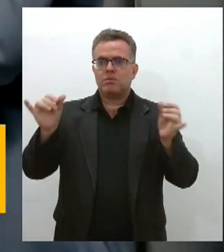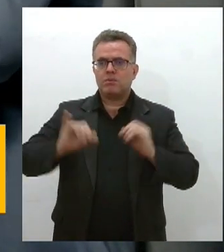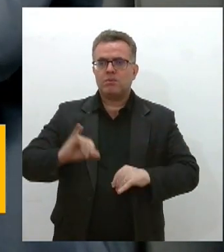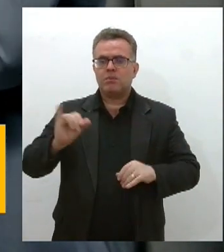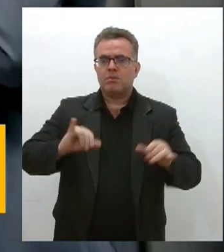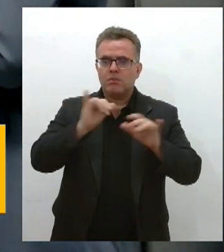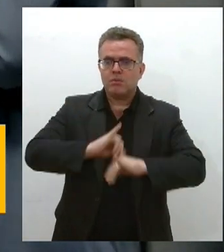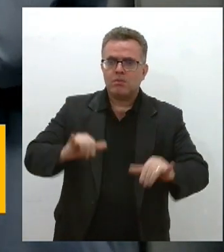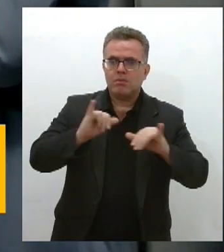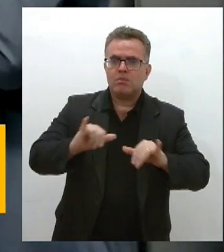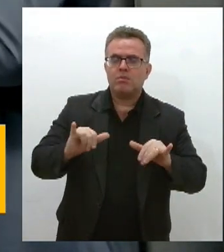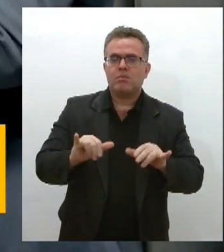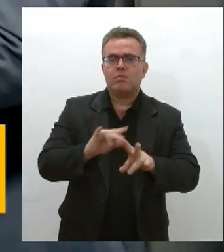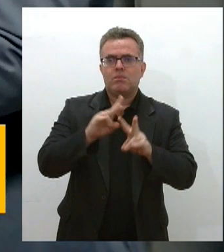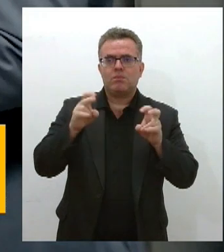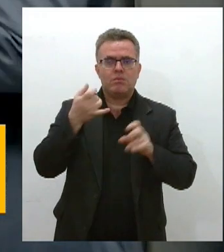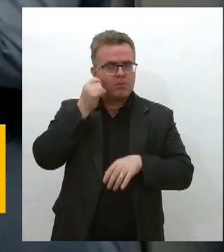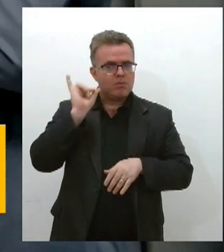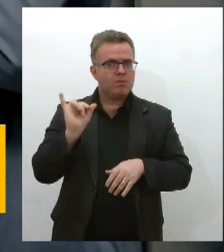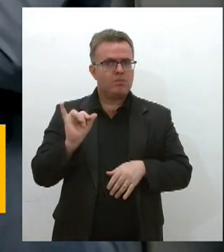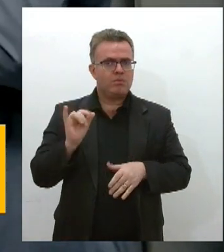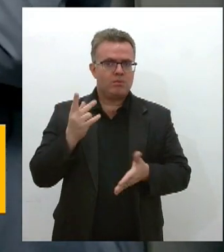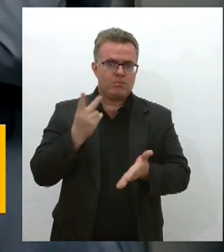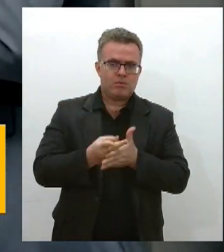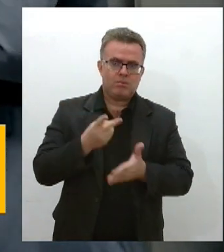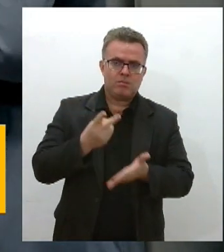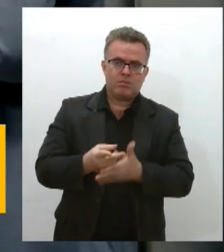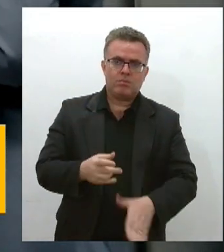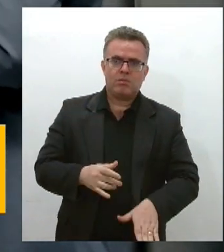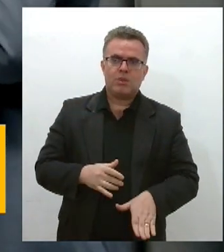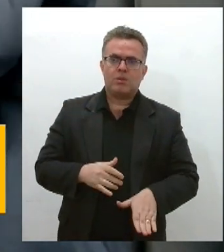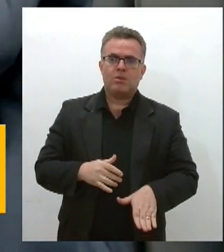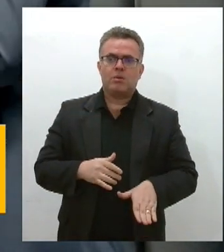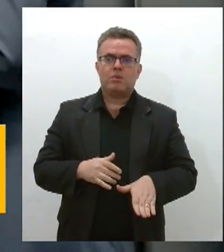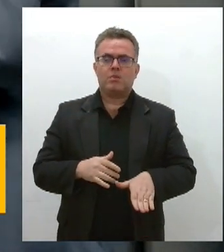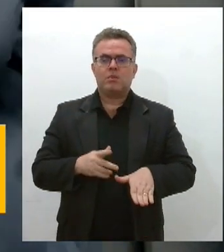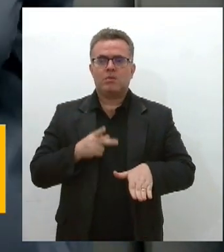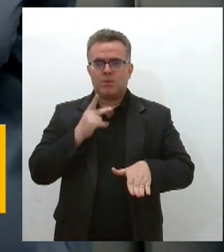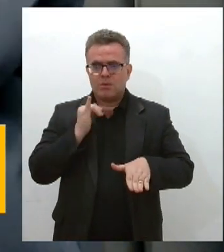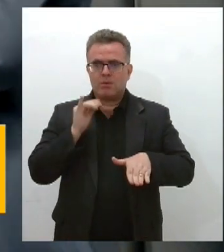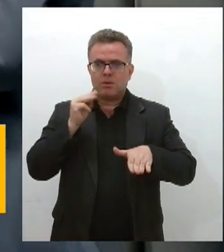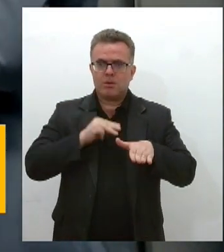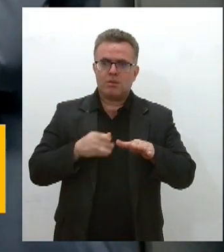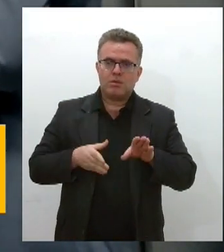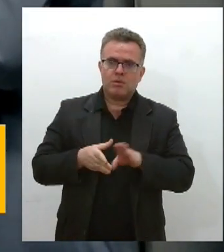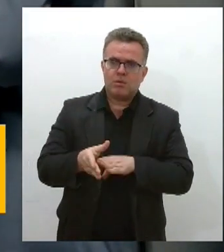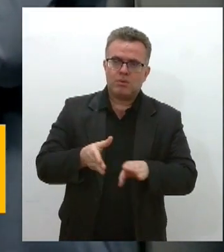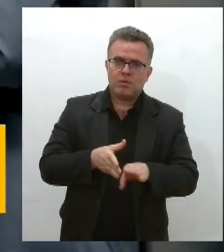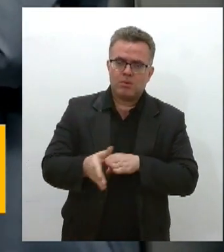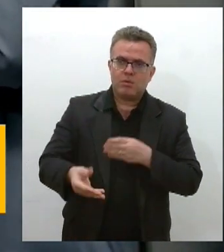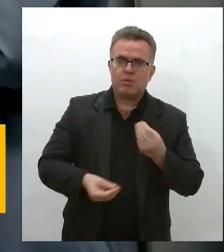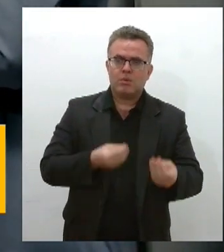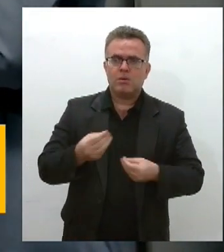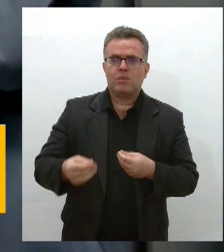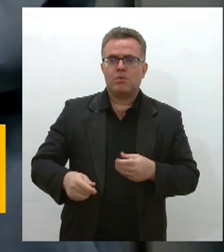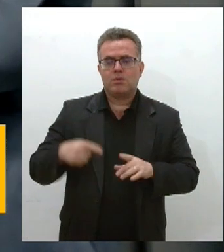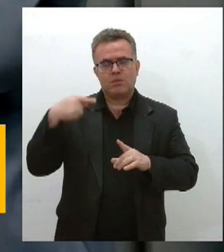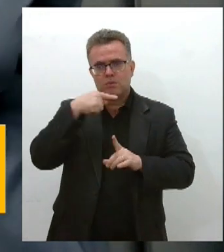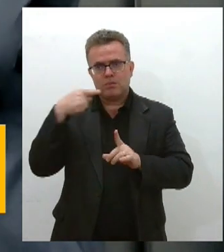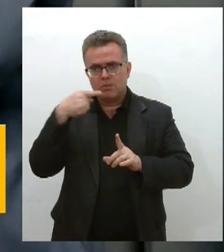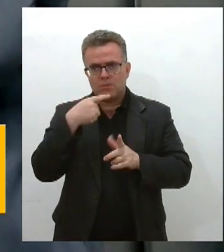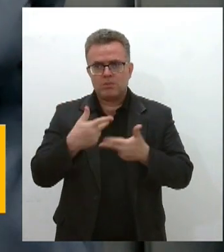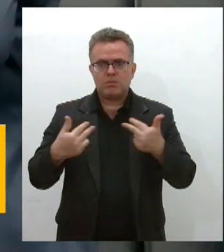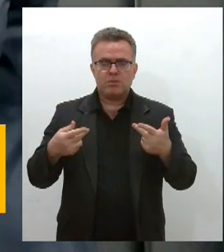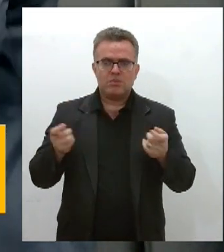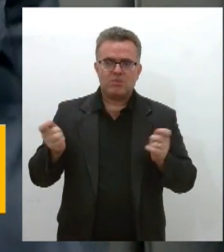em relação à prevenção. E isso é desde criancinha, os pais em casa já orientando em relação à escovação e levando